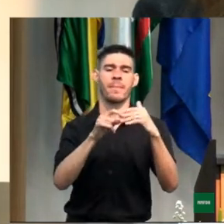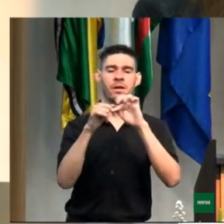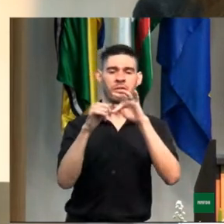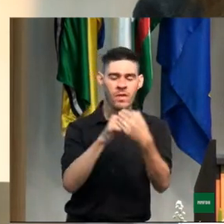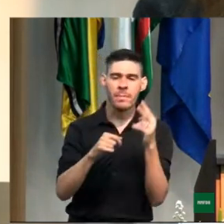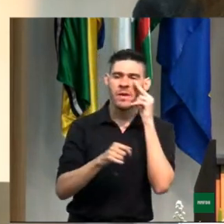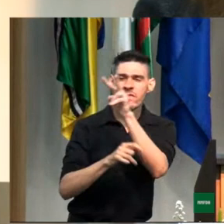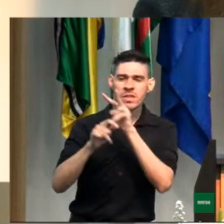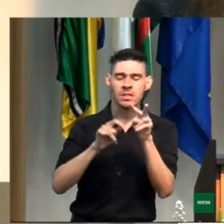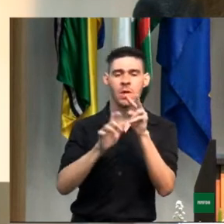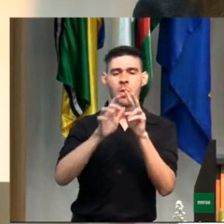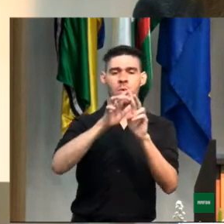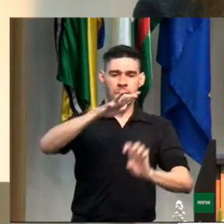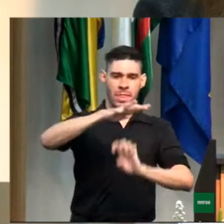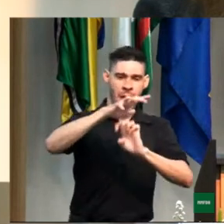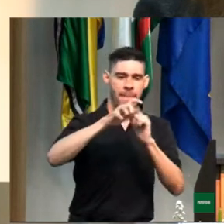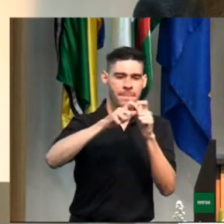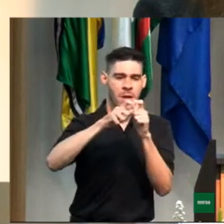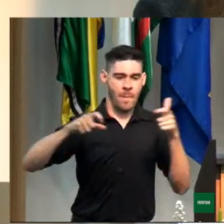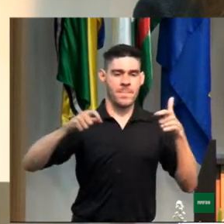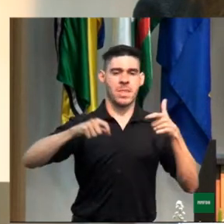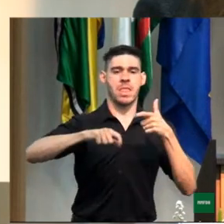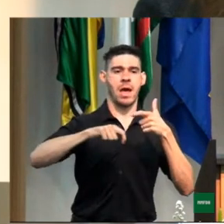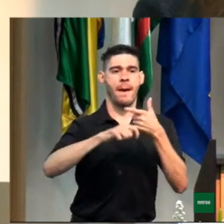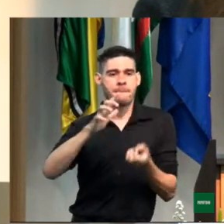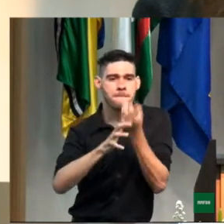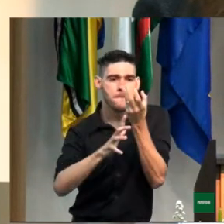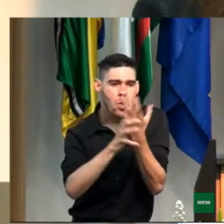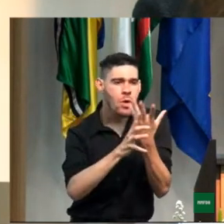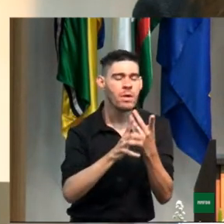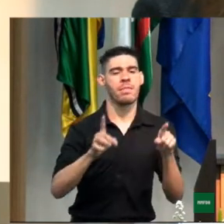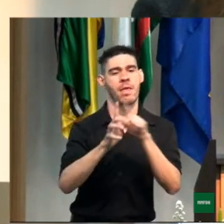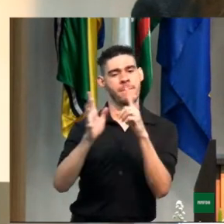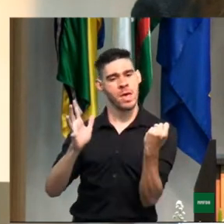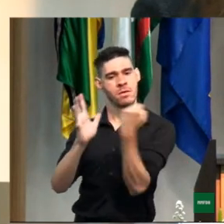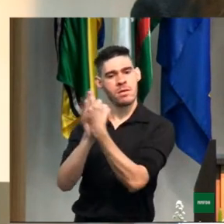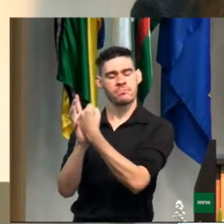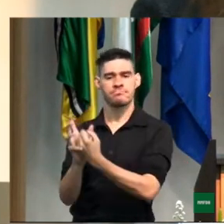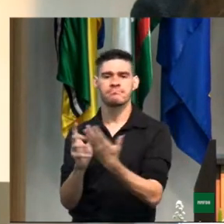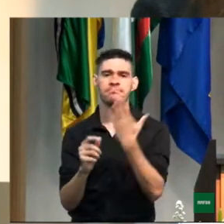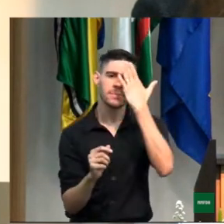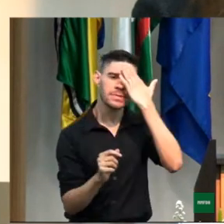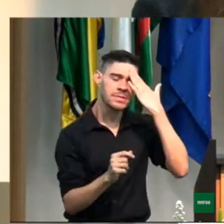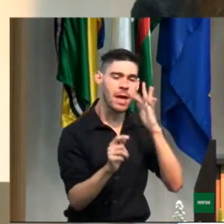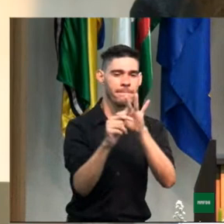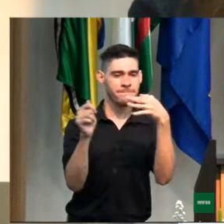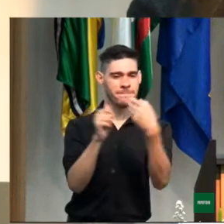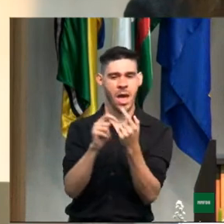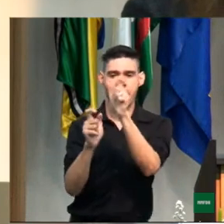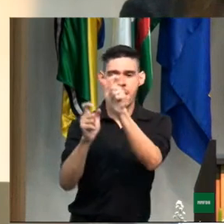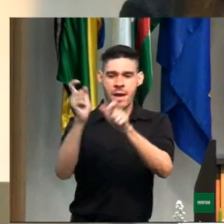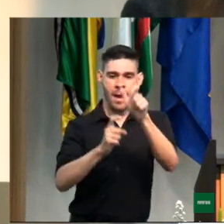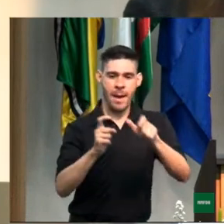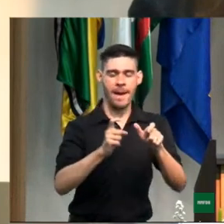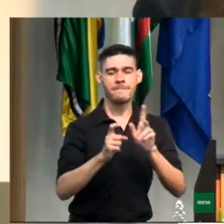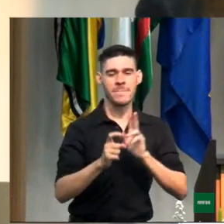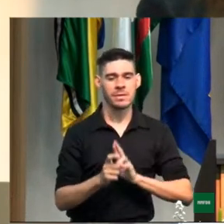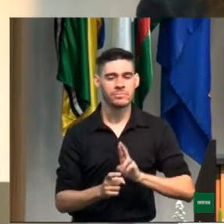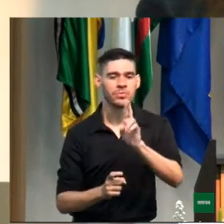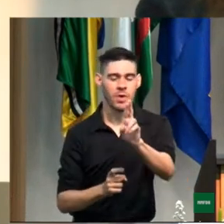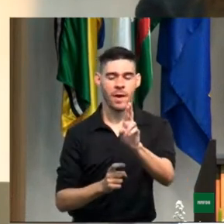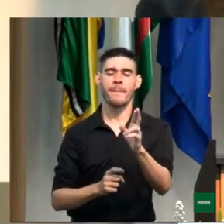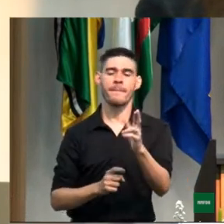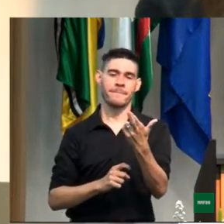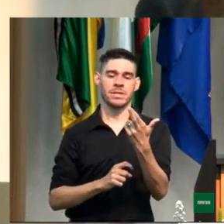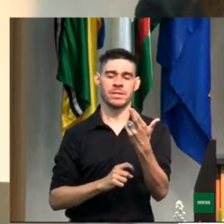produtividade, mas para ter os seus selos, né, para reconhecer ali a família, as pessoas, né, a empresa é formada por pessoas. Então, uma ação